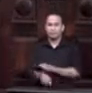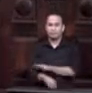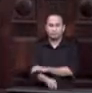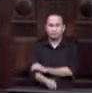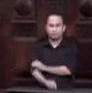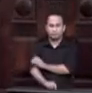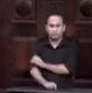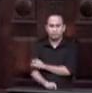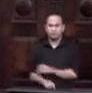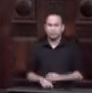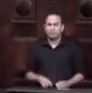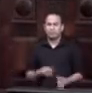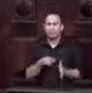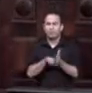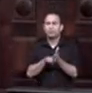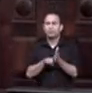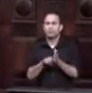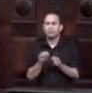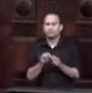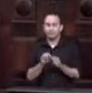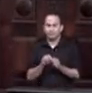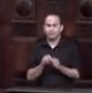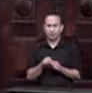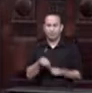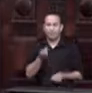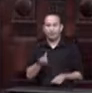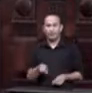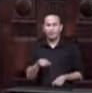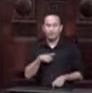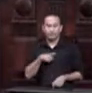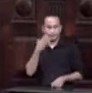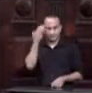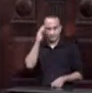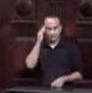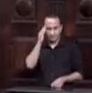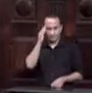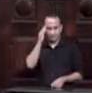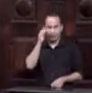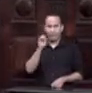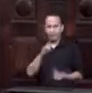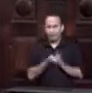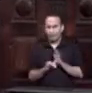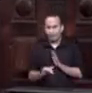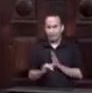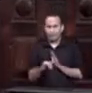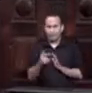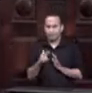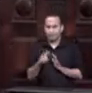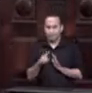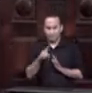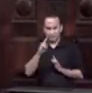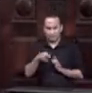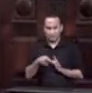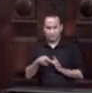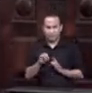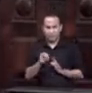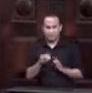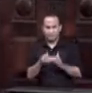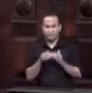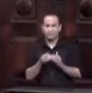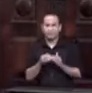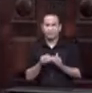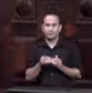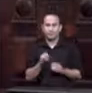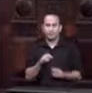tecnicidade das análises feitas. É isso que a gente tem que entender. Então, essa lei não há imposição. Isso é o que está pedindo. Quem